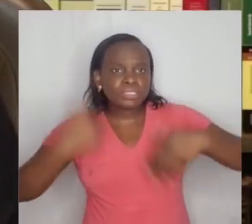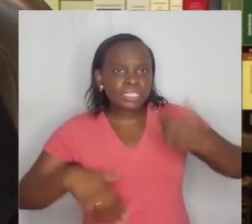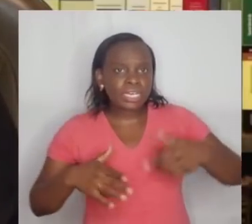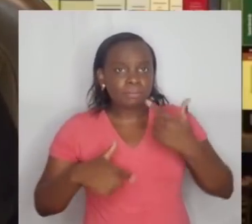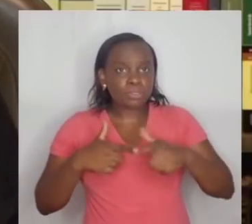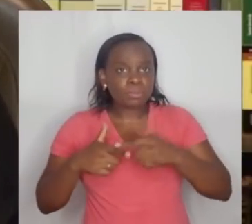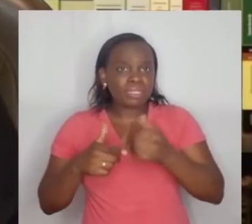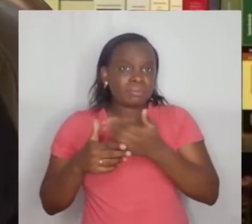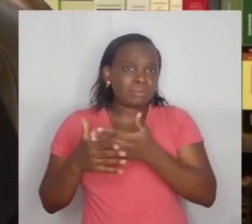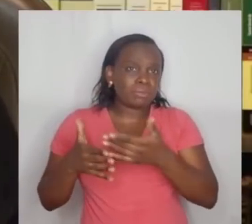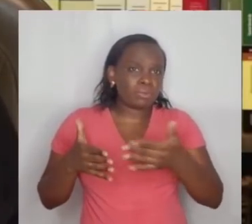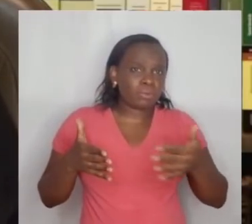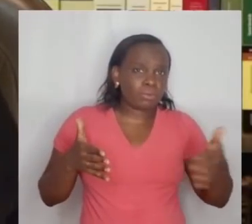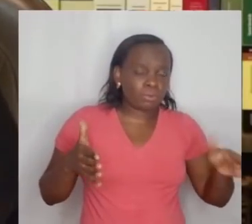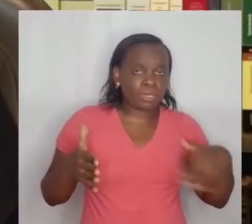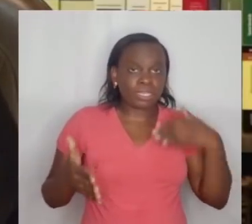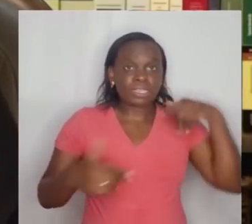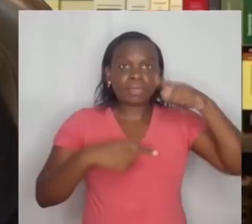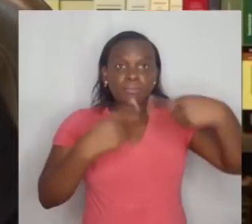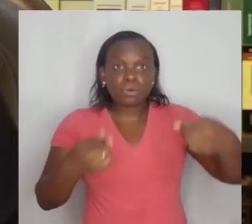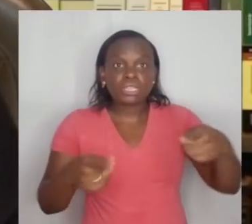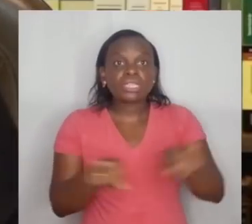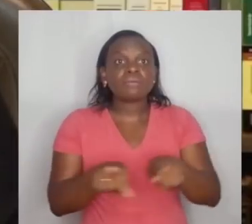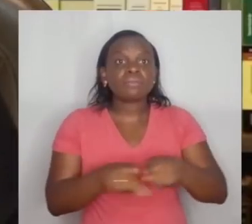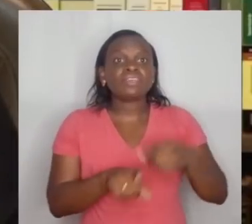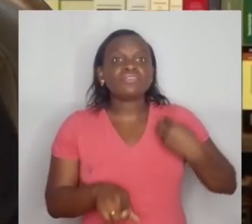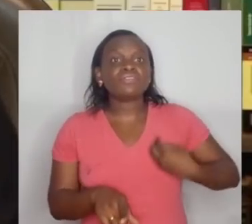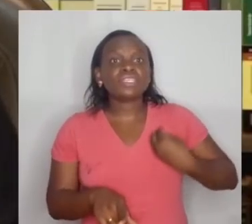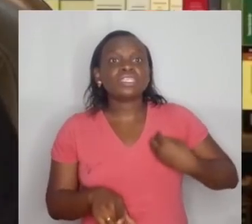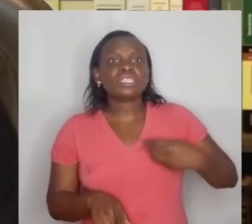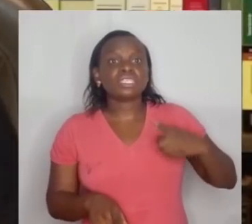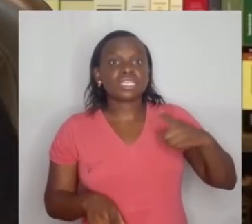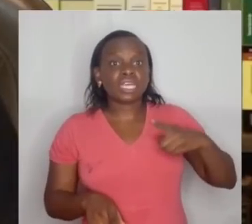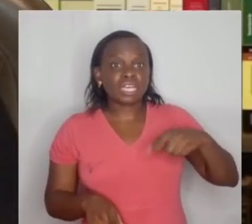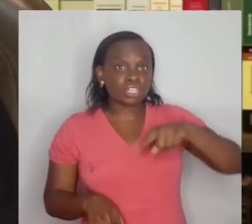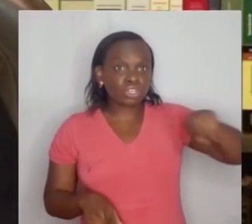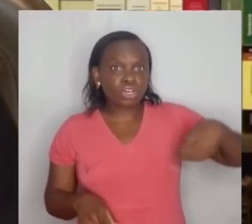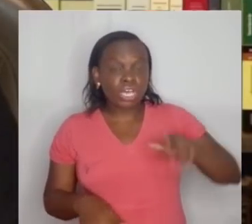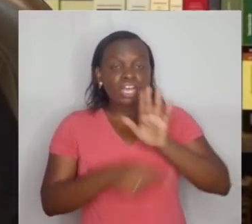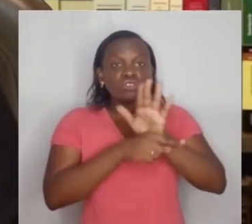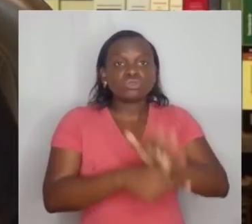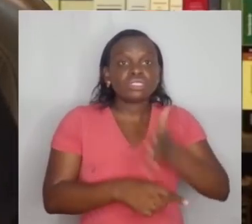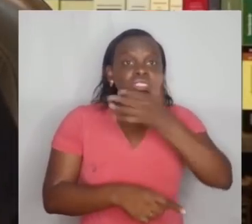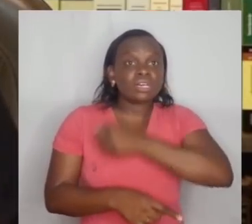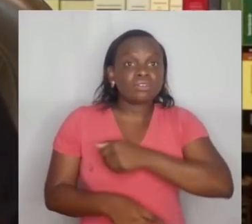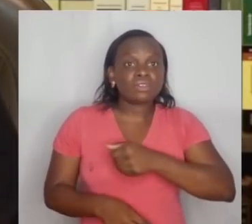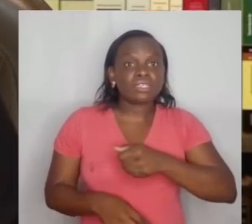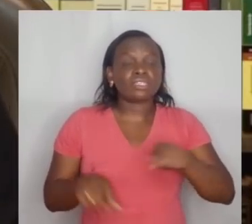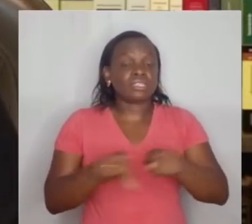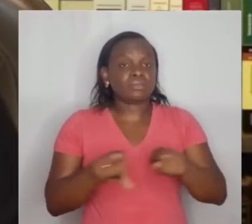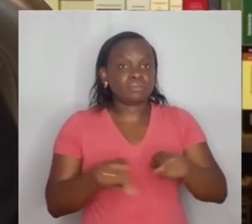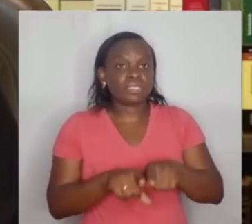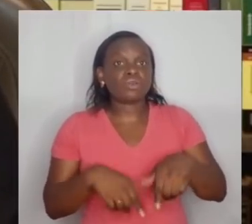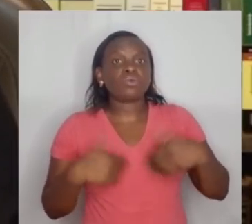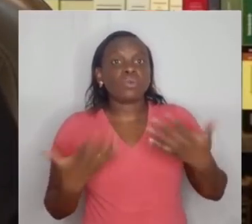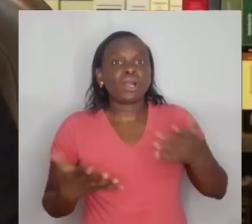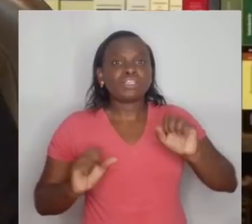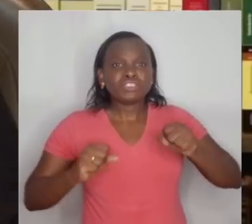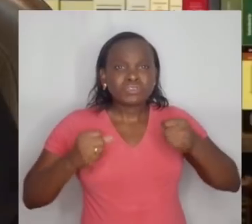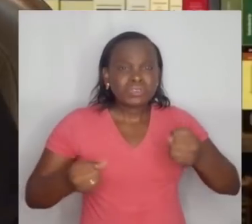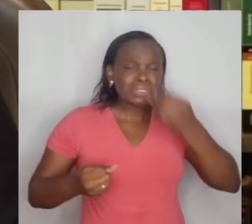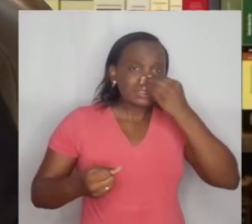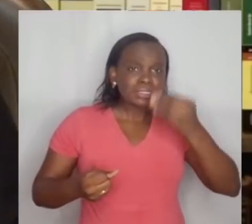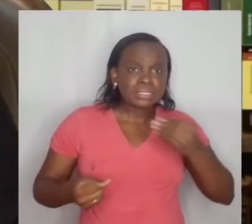durante e depois dessa crise é quais serão as vidas que estaremos dispostos a salvar e quais